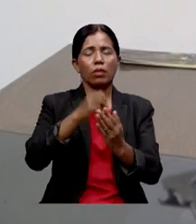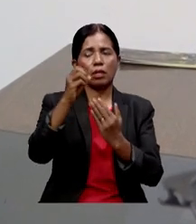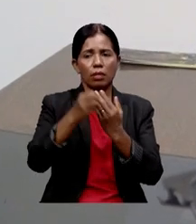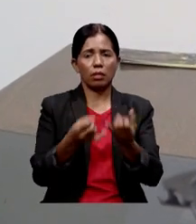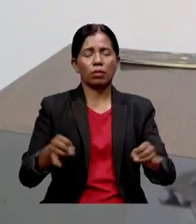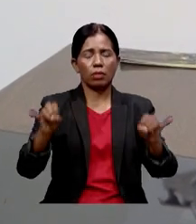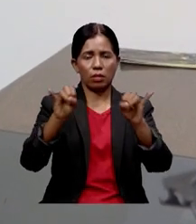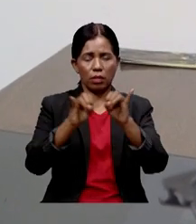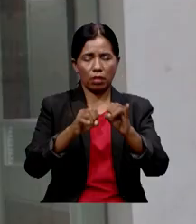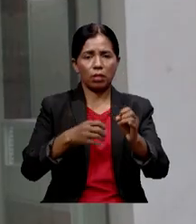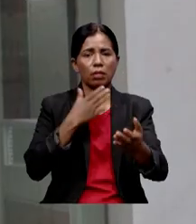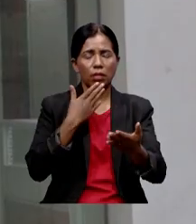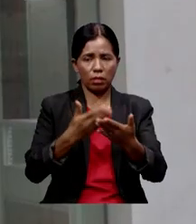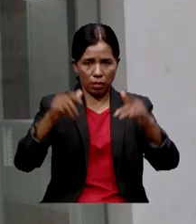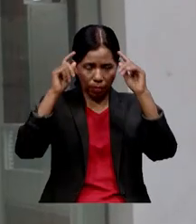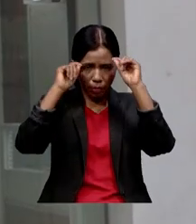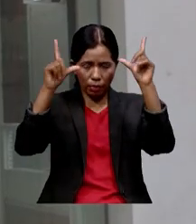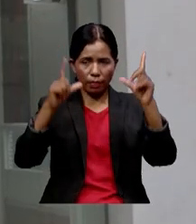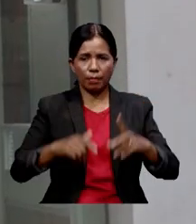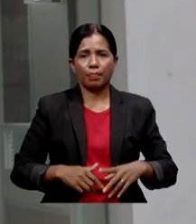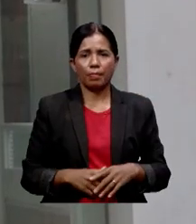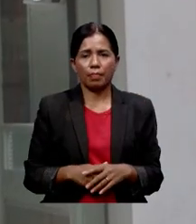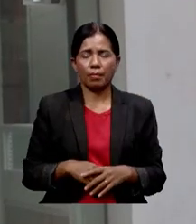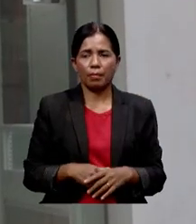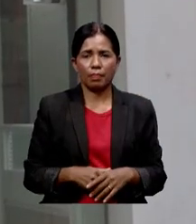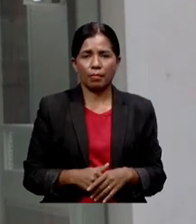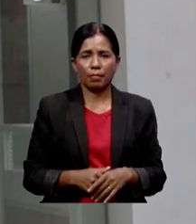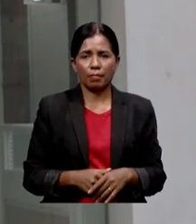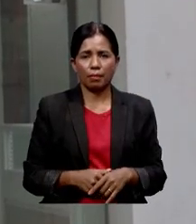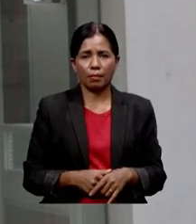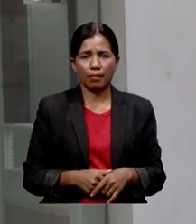estatuto Instituto Qualidade Timor-Leste Dilma Suzeti Zacinto Fuca GMN.